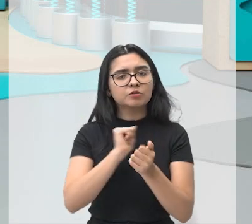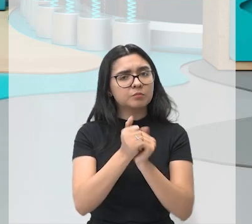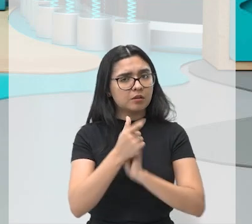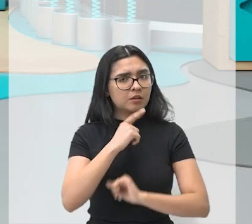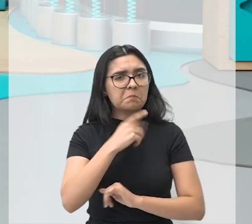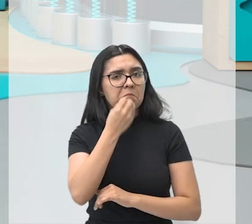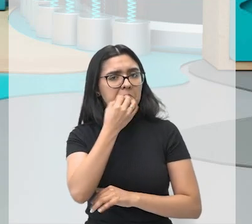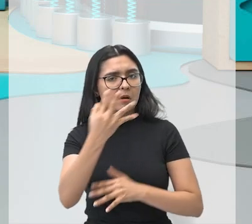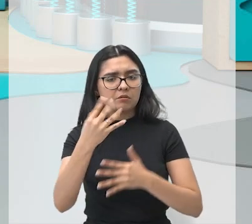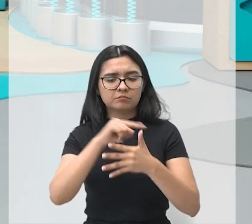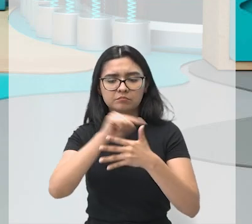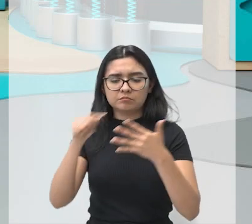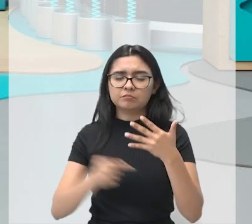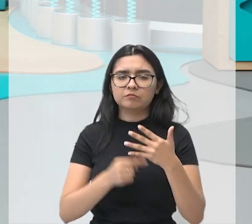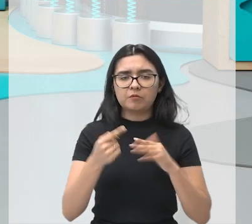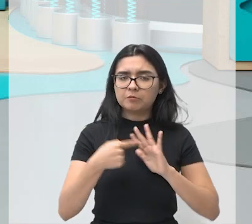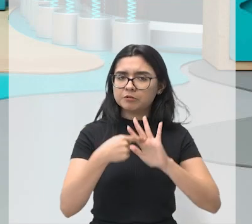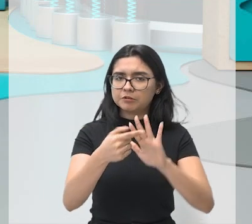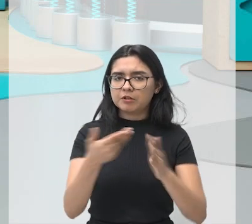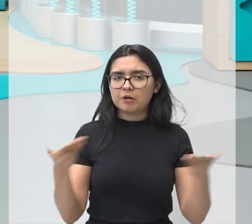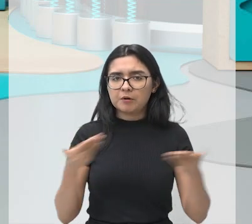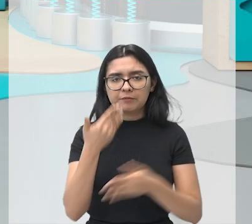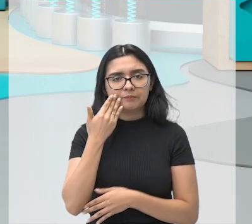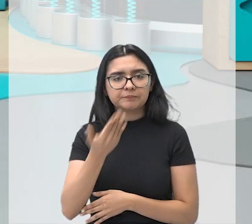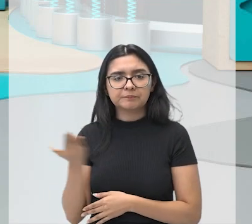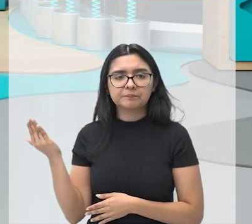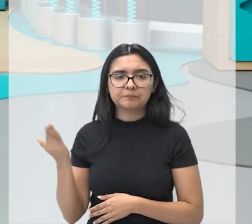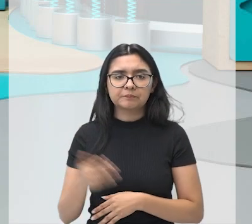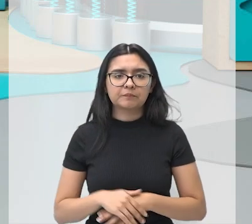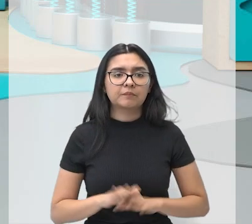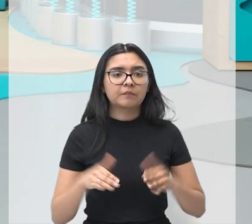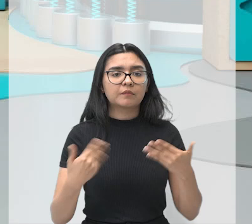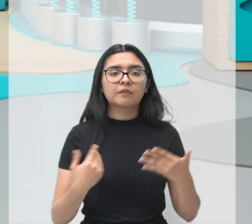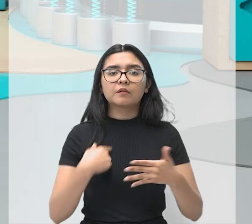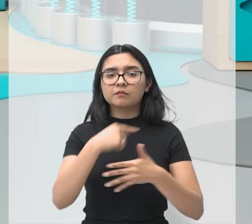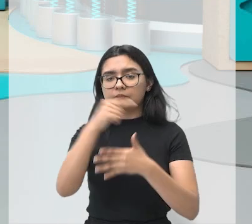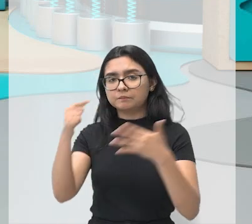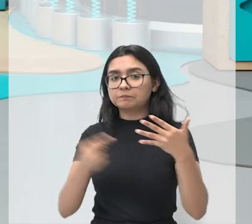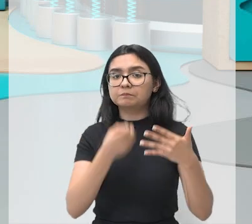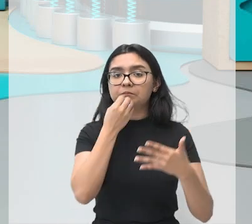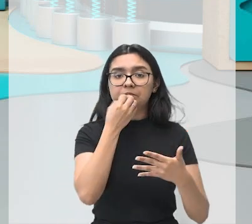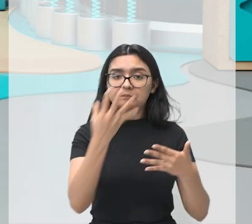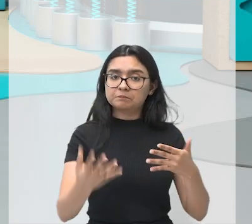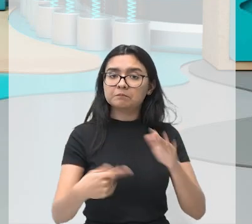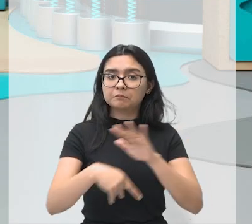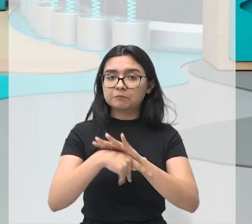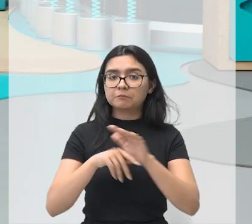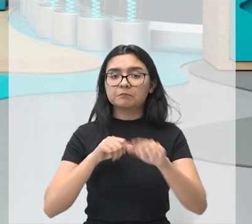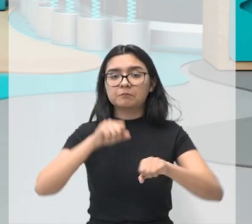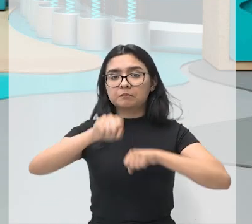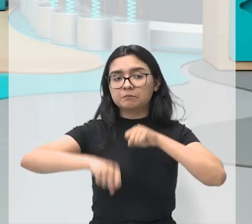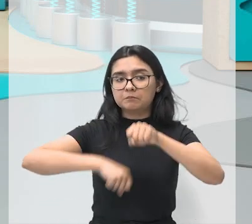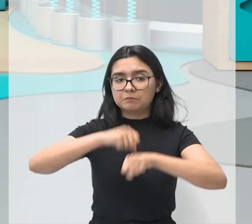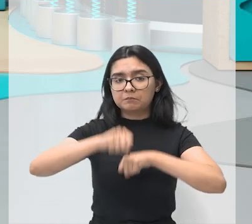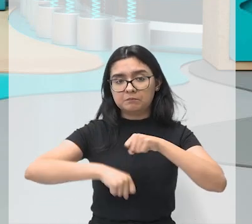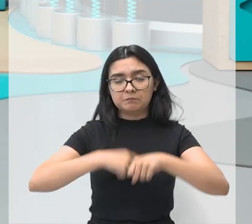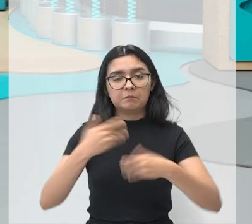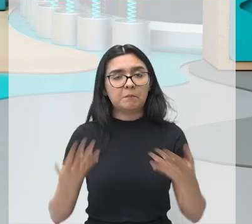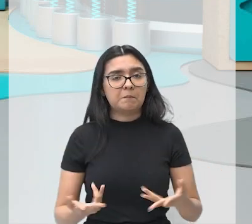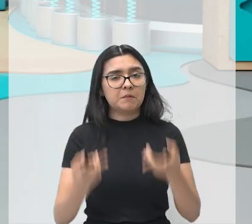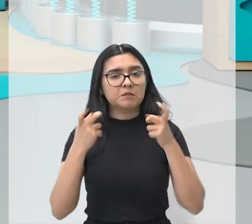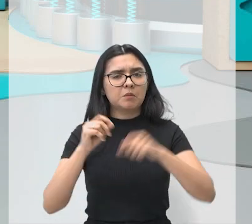muitos benefícios. E eles aparecem para a gente agora, olha só. Os benefícios do ciclismo. A gente pode perceber a